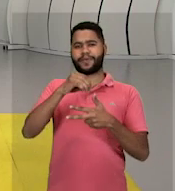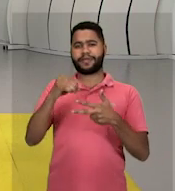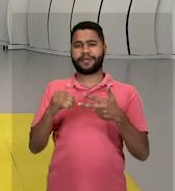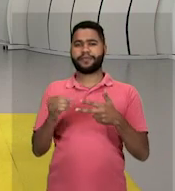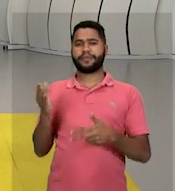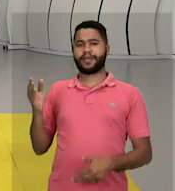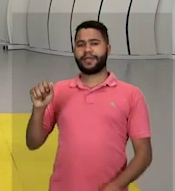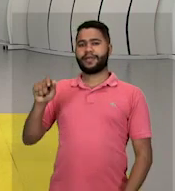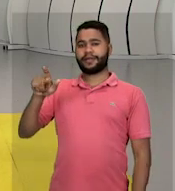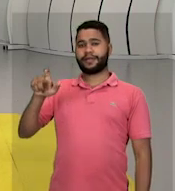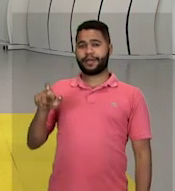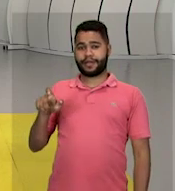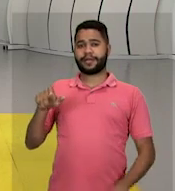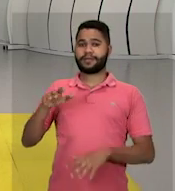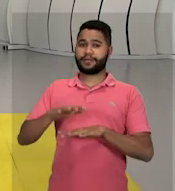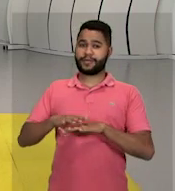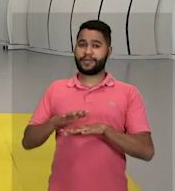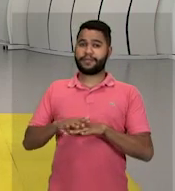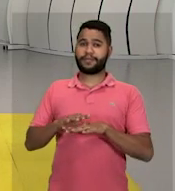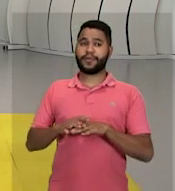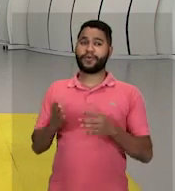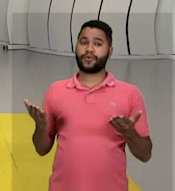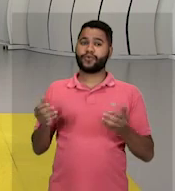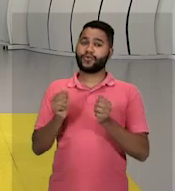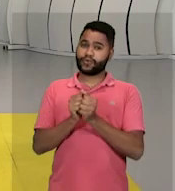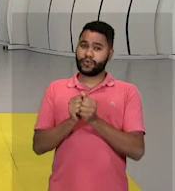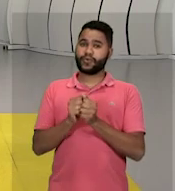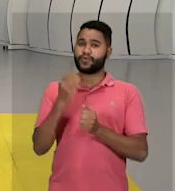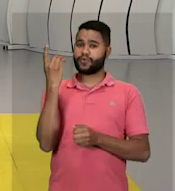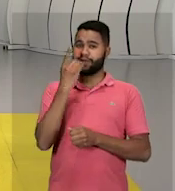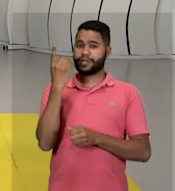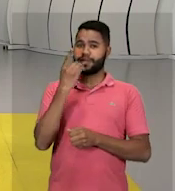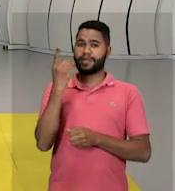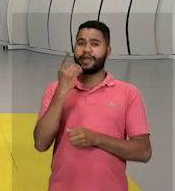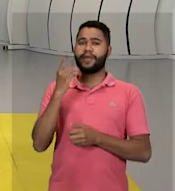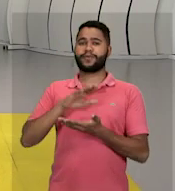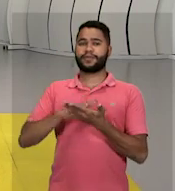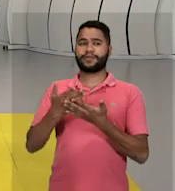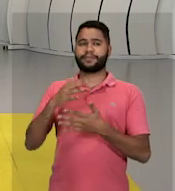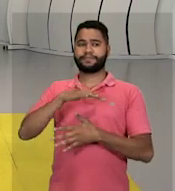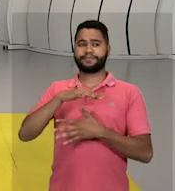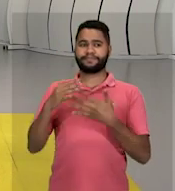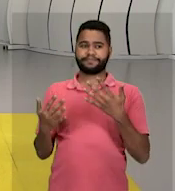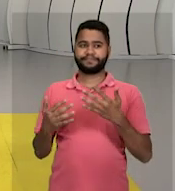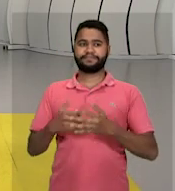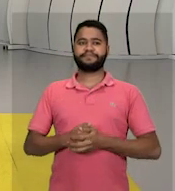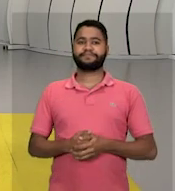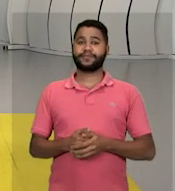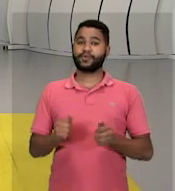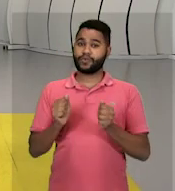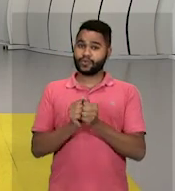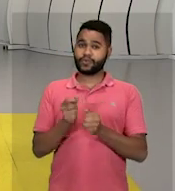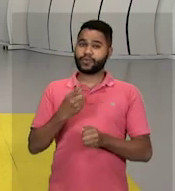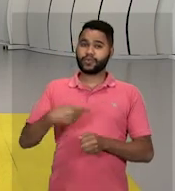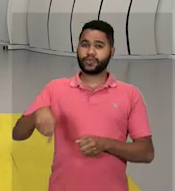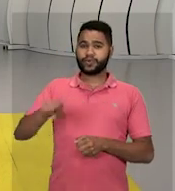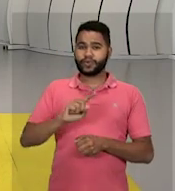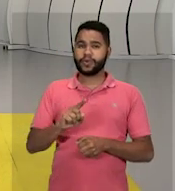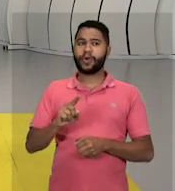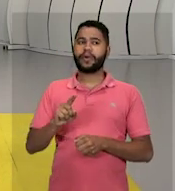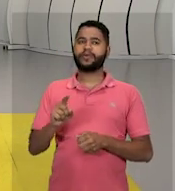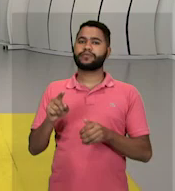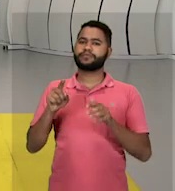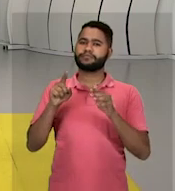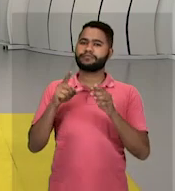sou Alex Duarte, matemático, e quem está conosco é o Daniel Costa, intérprete de Libras. Juntos vamos explorar mais